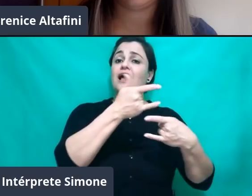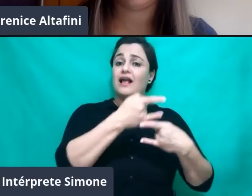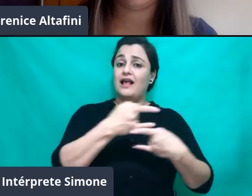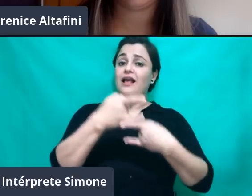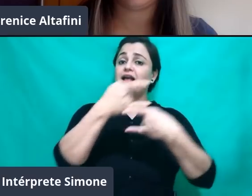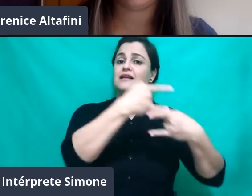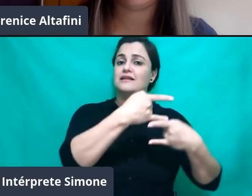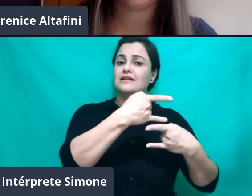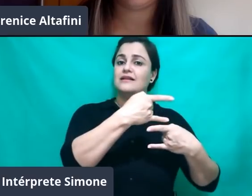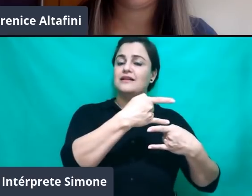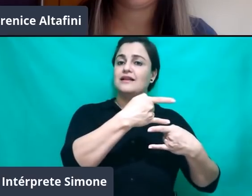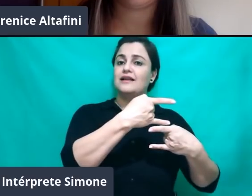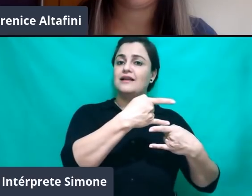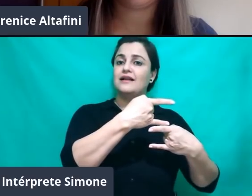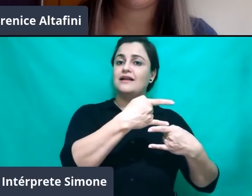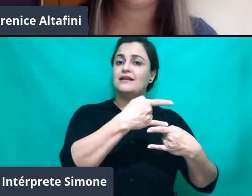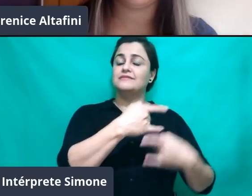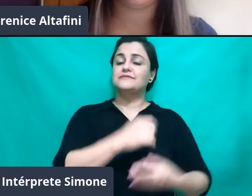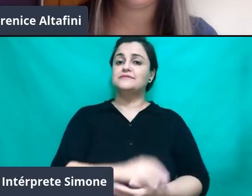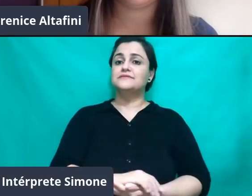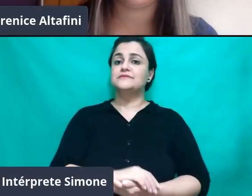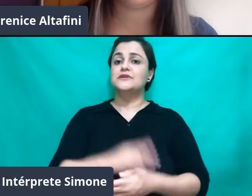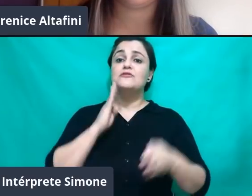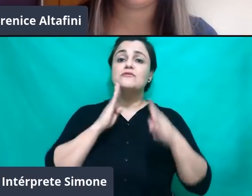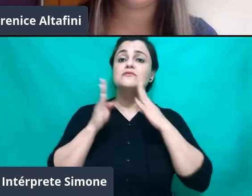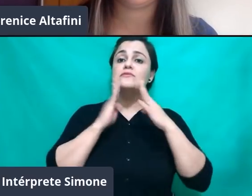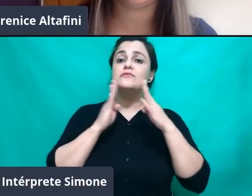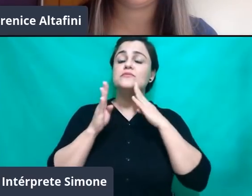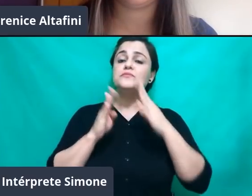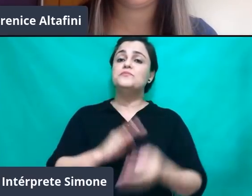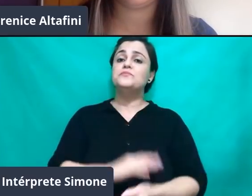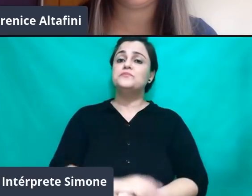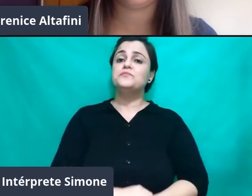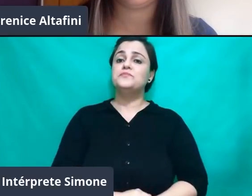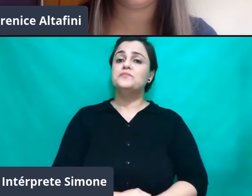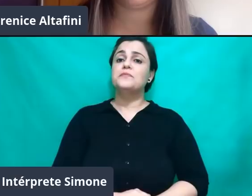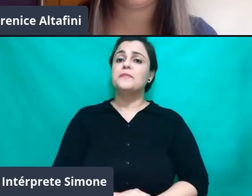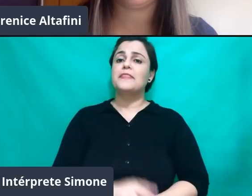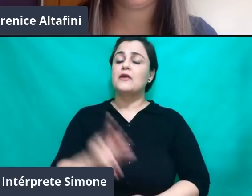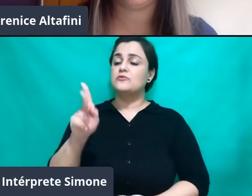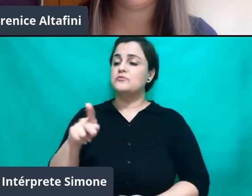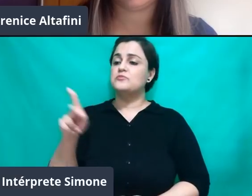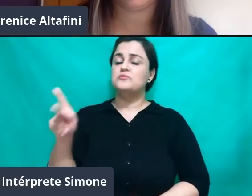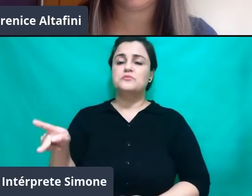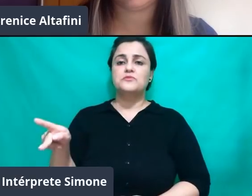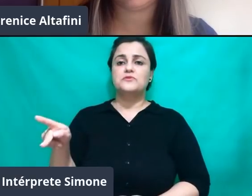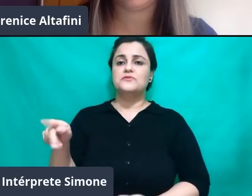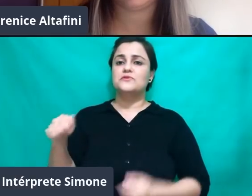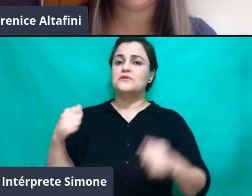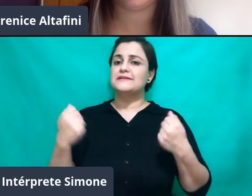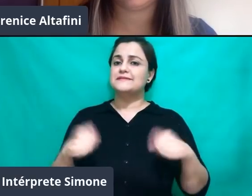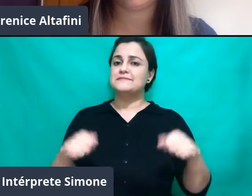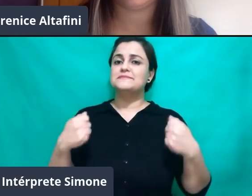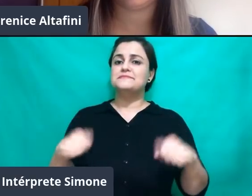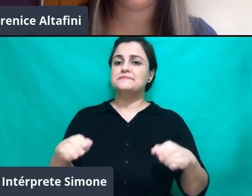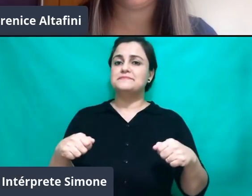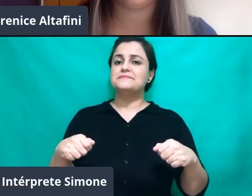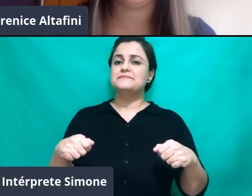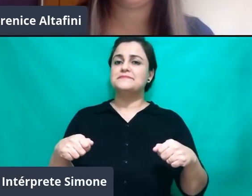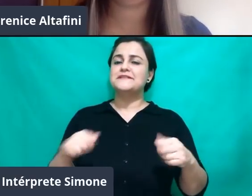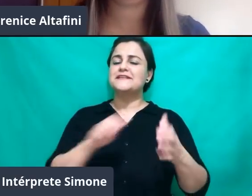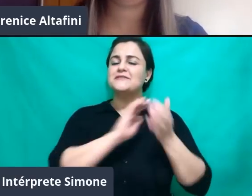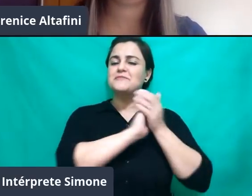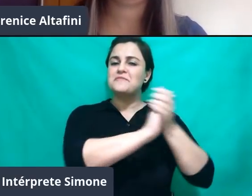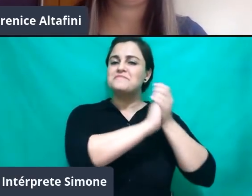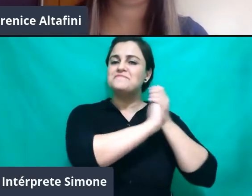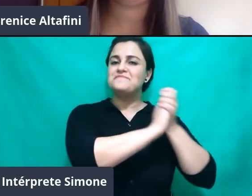eu acho também que tiveram muitos professores que realmente eles precisam ser muito parabenizados, né?